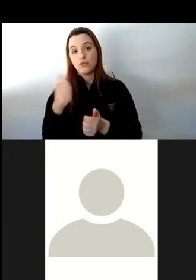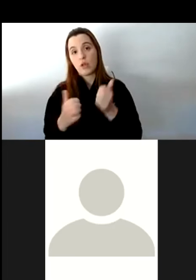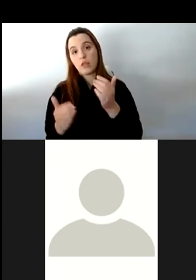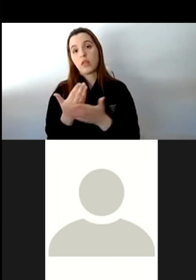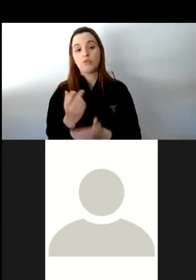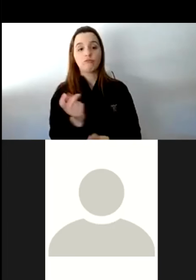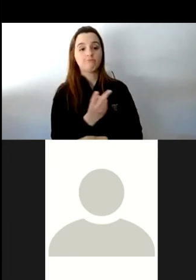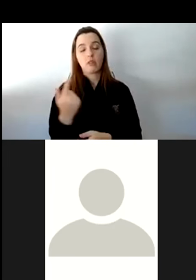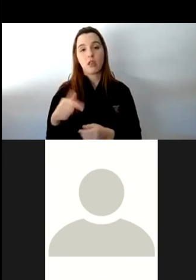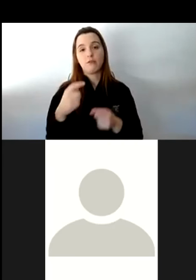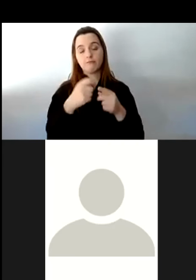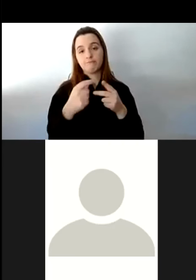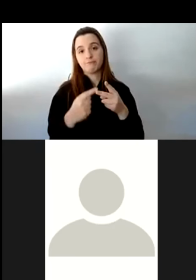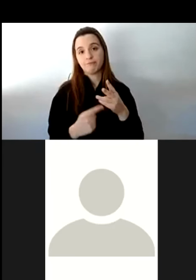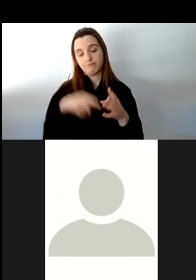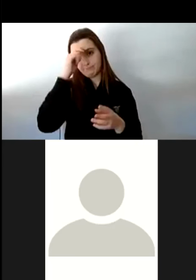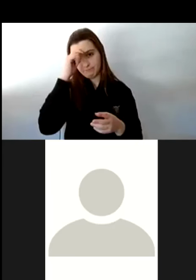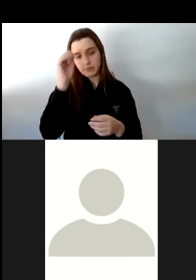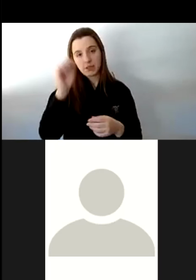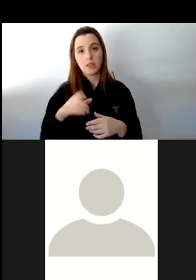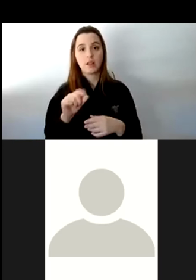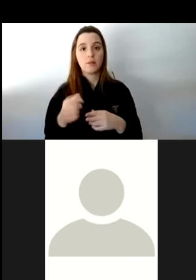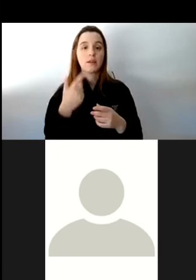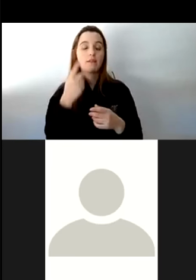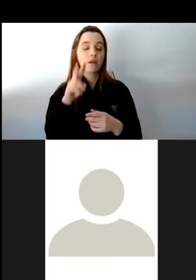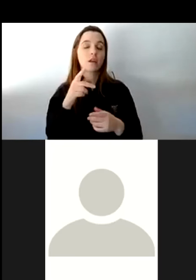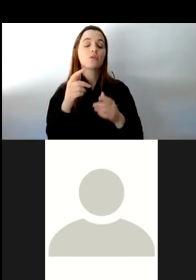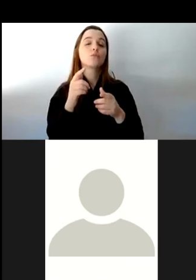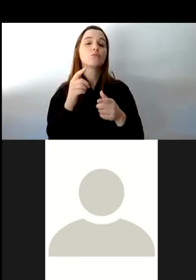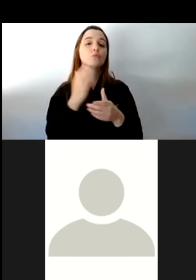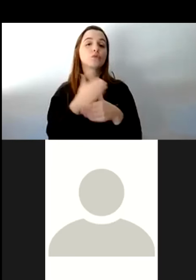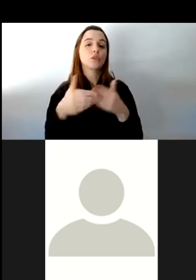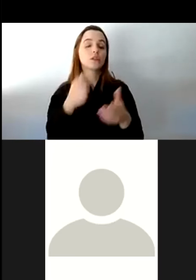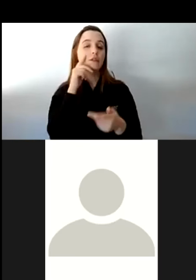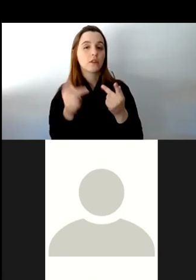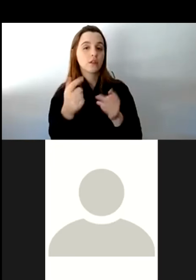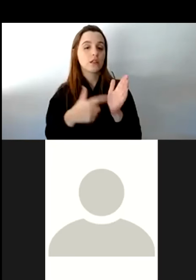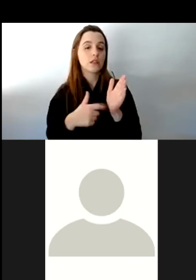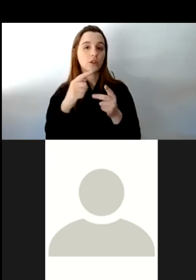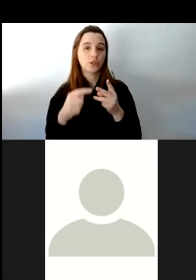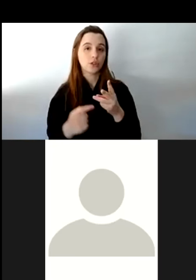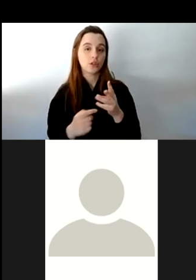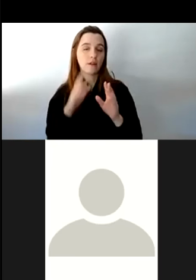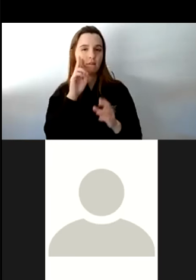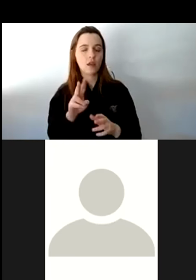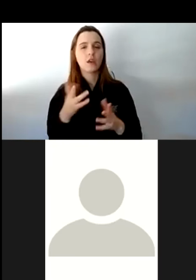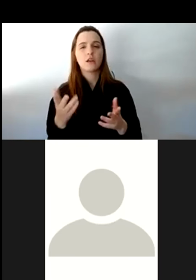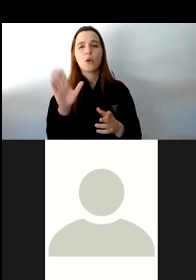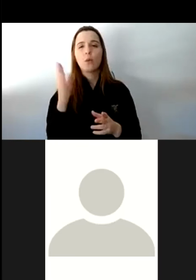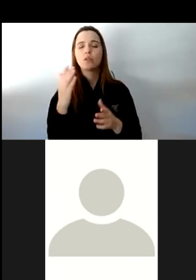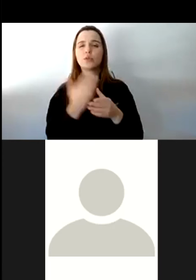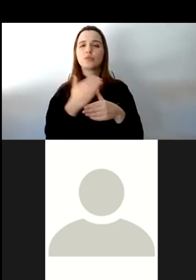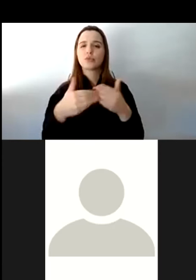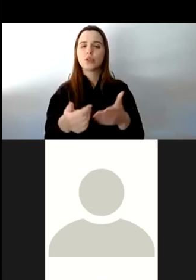quando se revelam necessários no processo de avaliação. Nós, em alguns processos de avaliação, quando sentimos que havia necessidade ou que